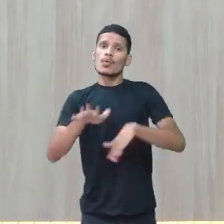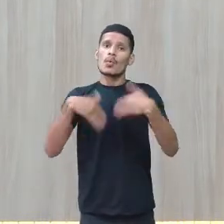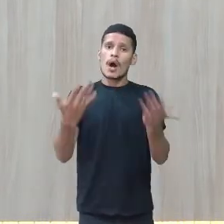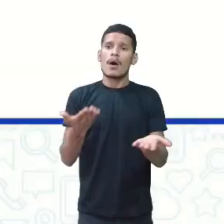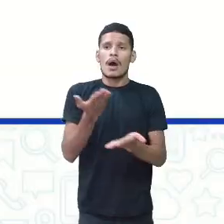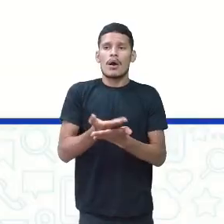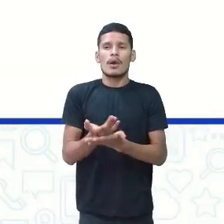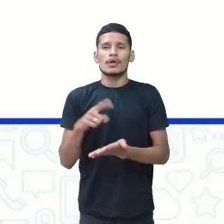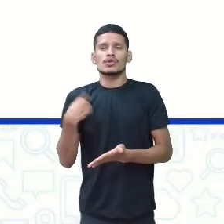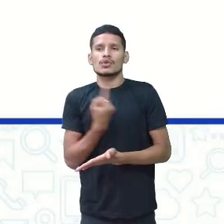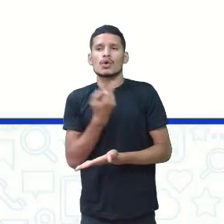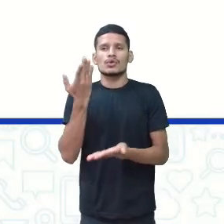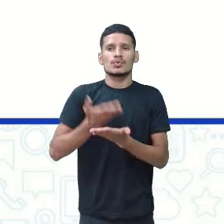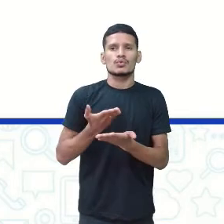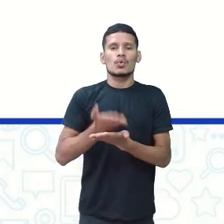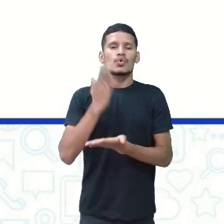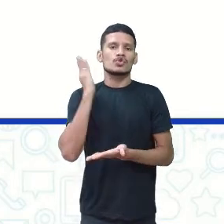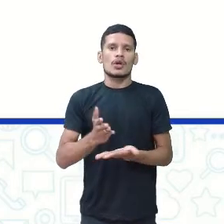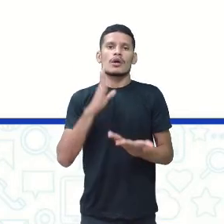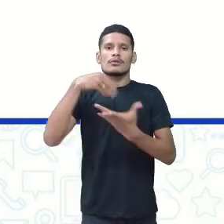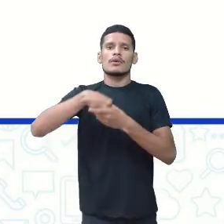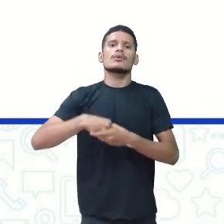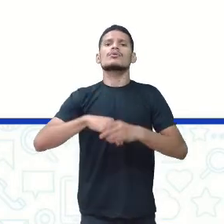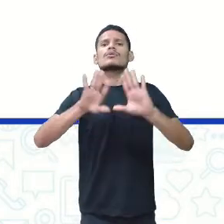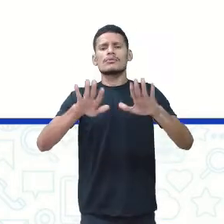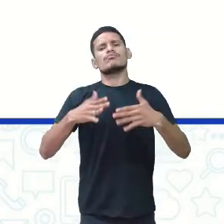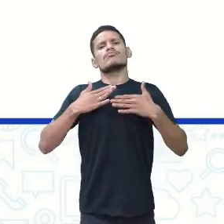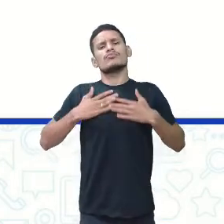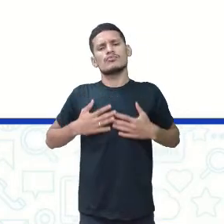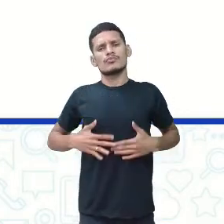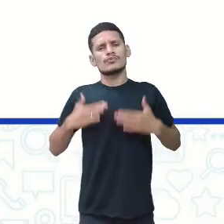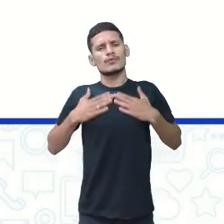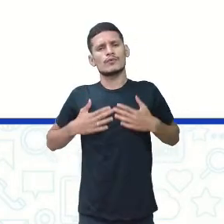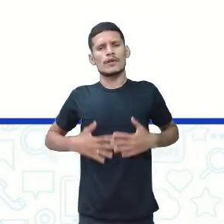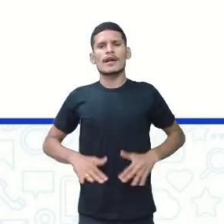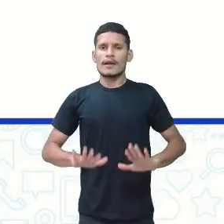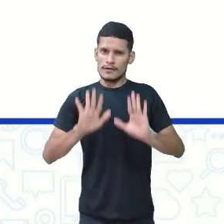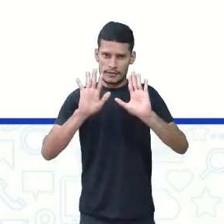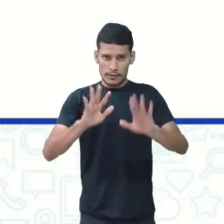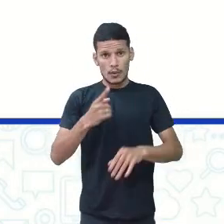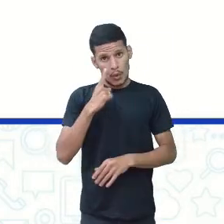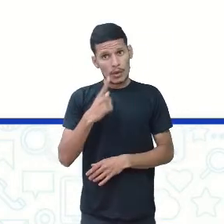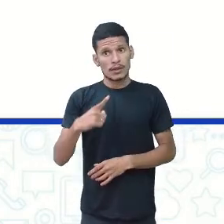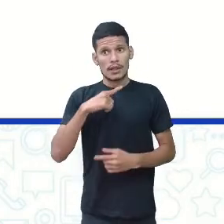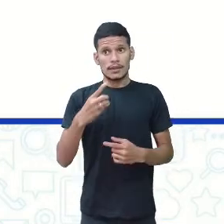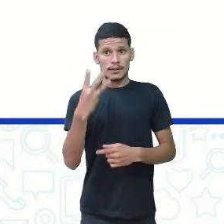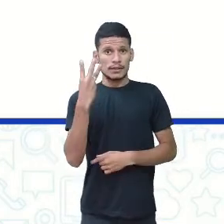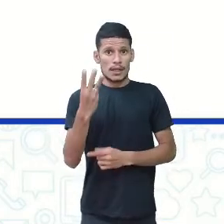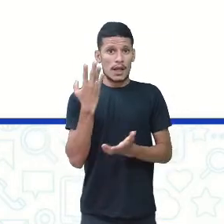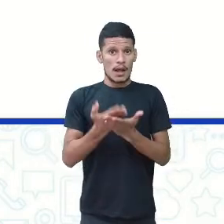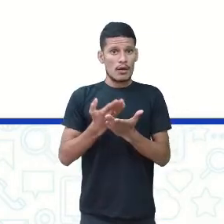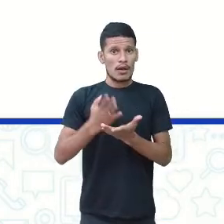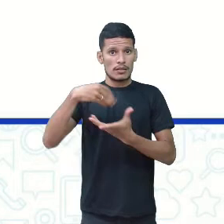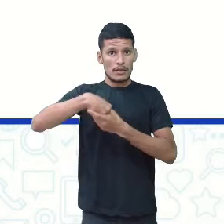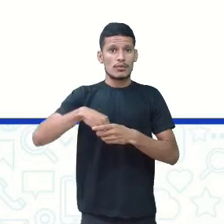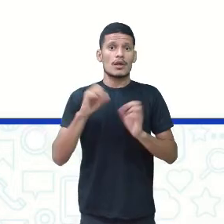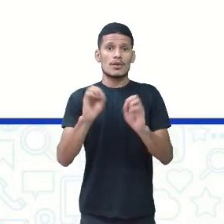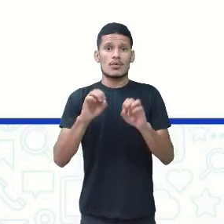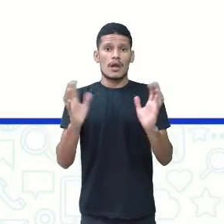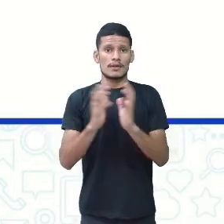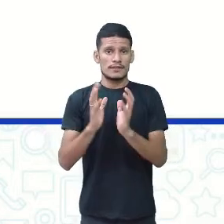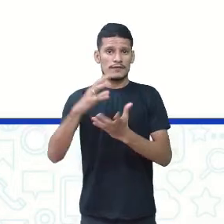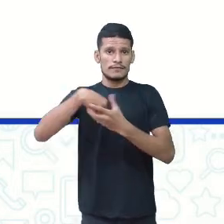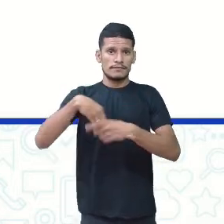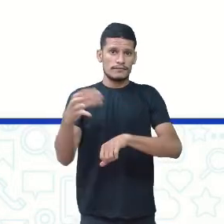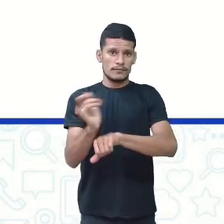tratou desse assunto de maneira bem calma, bem levinho assim. Então tem 3 aulas lá no Educa Recife, lá no